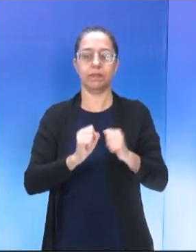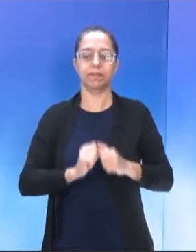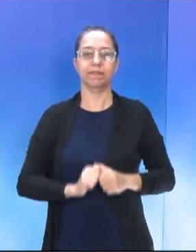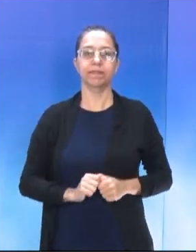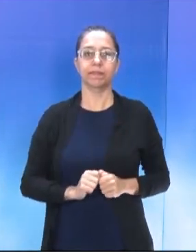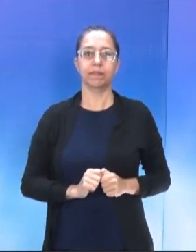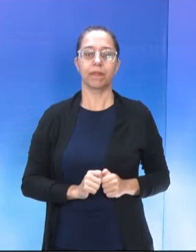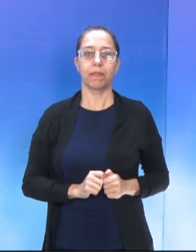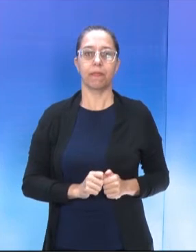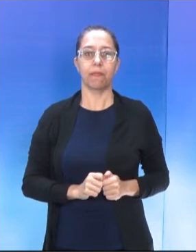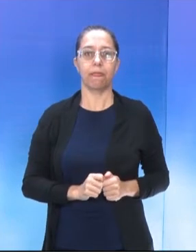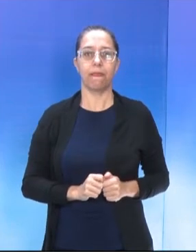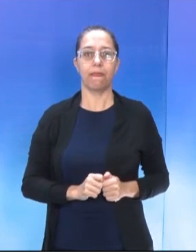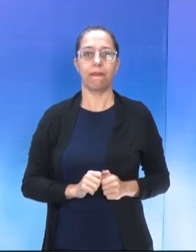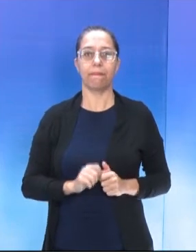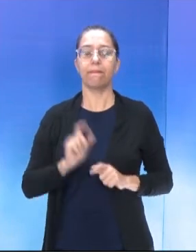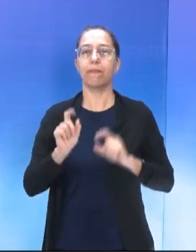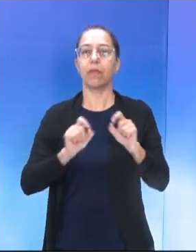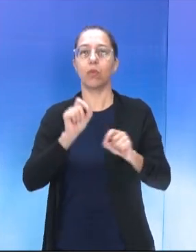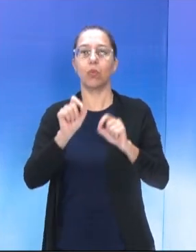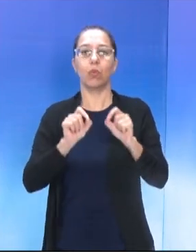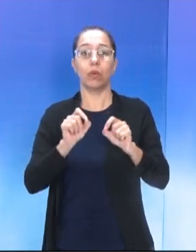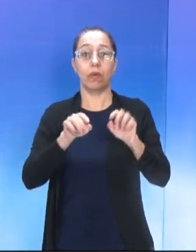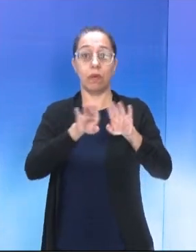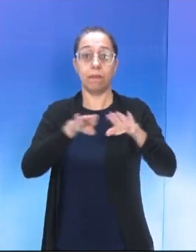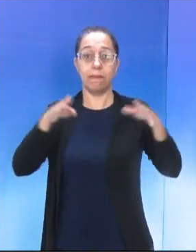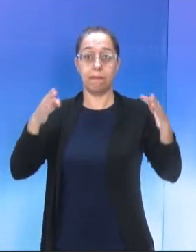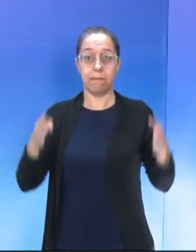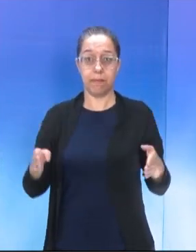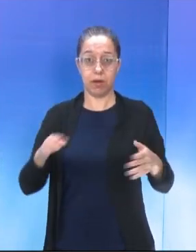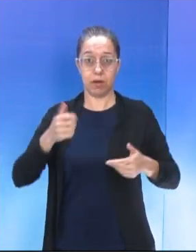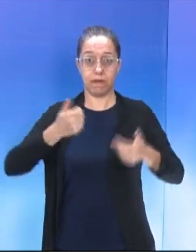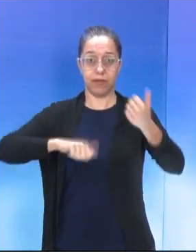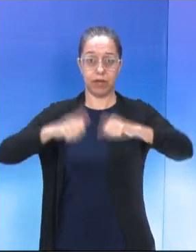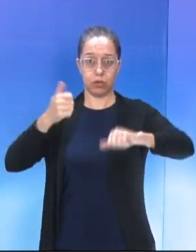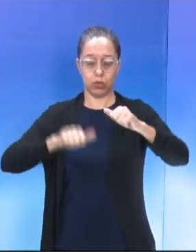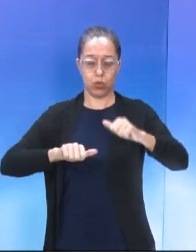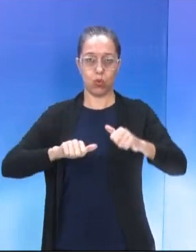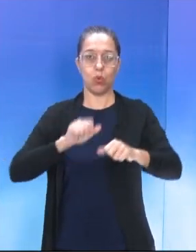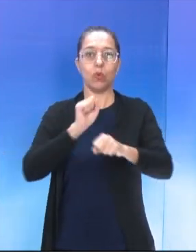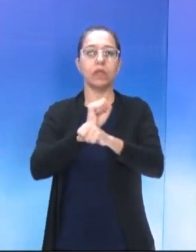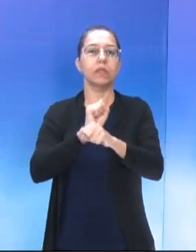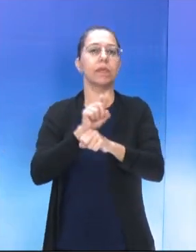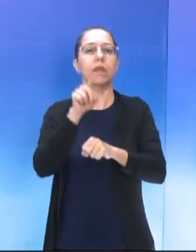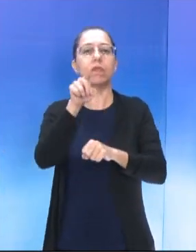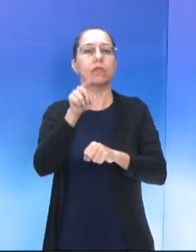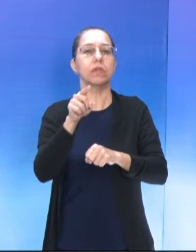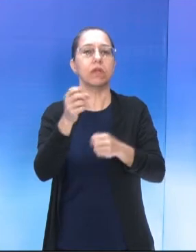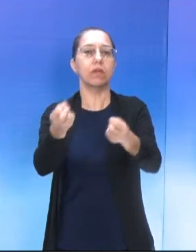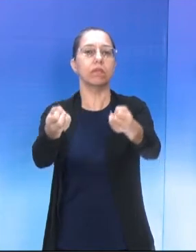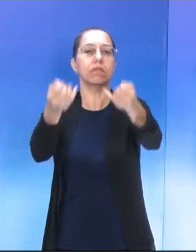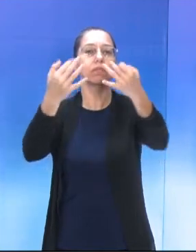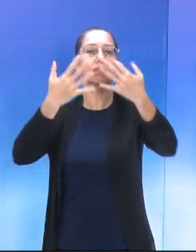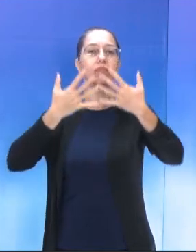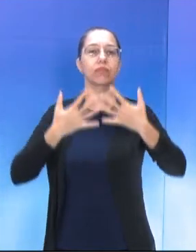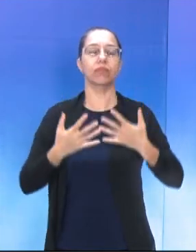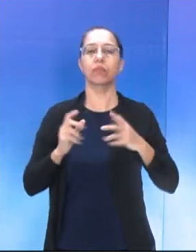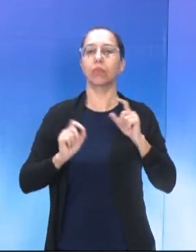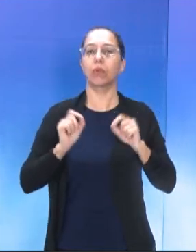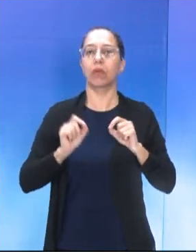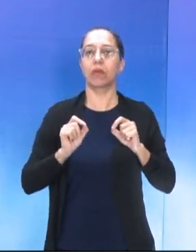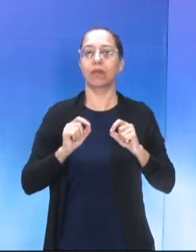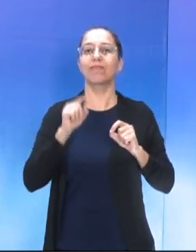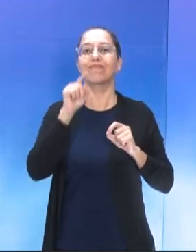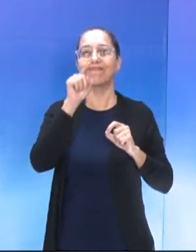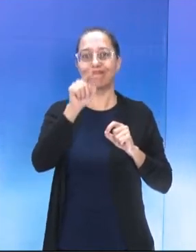minimizado. Então, o que a banca do Enem ele está esperando de você? Ele está esperando do candidato que o